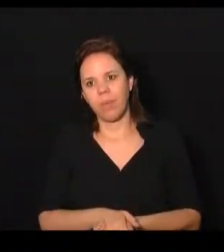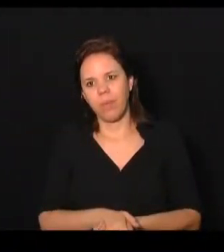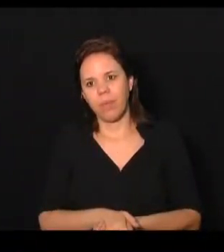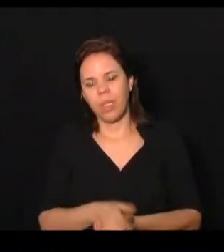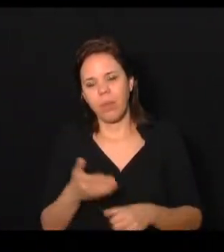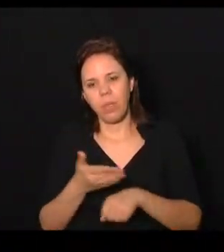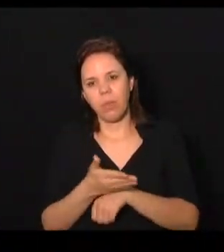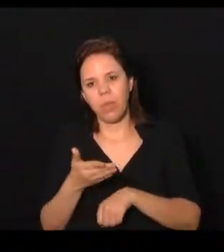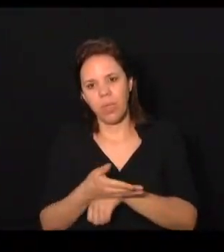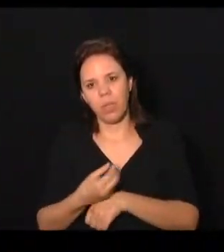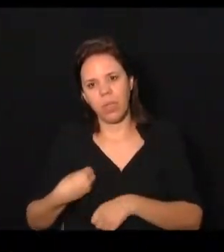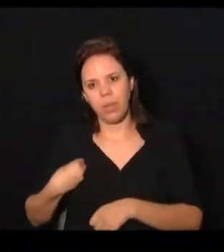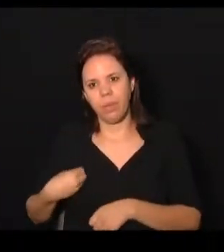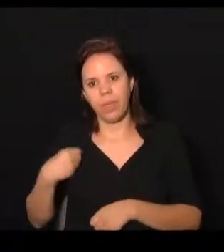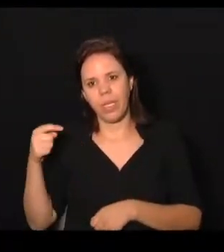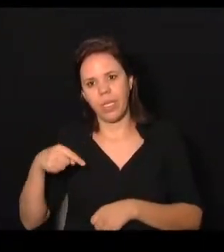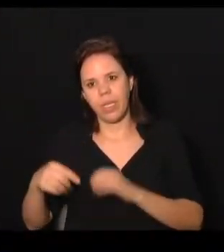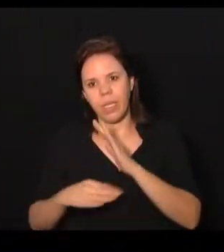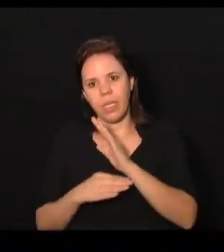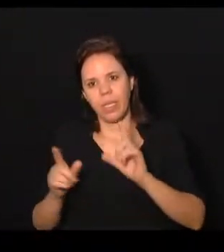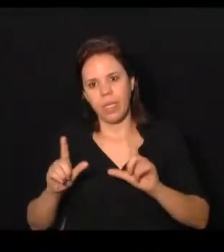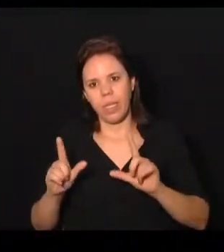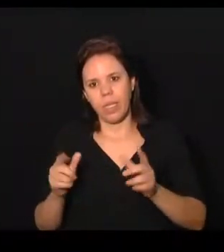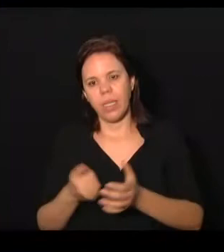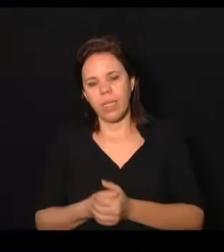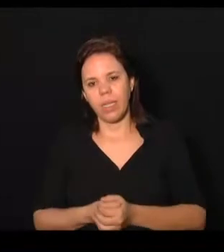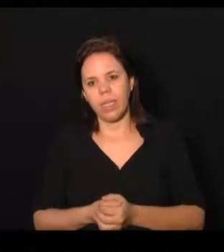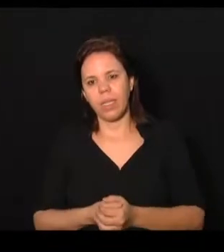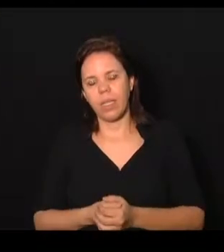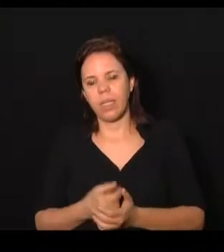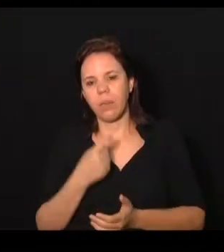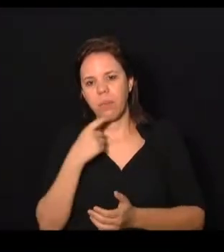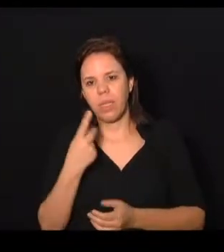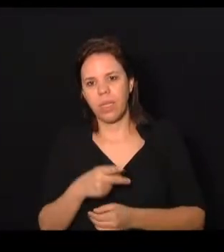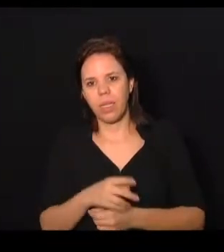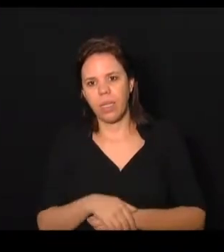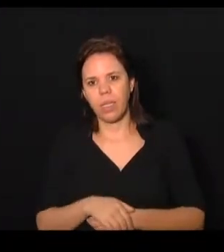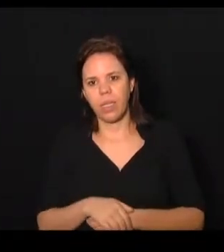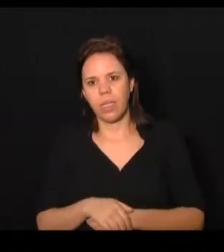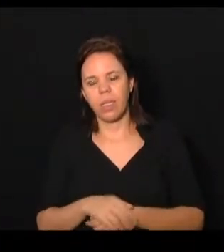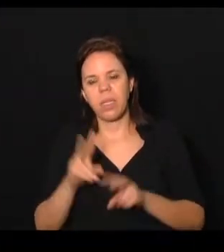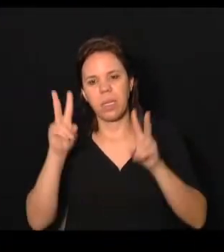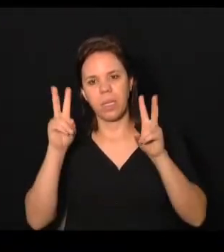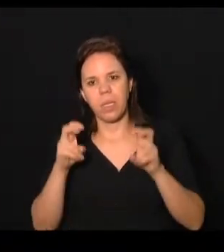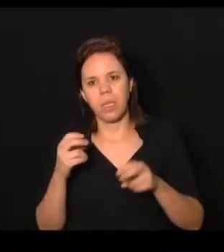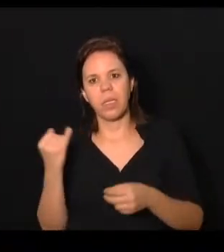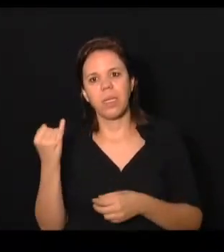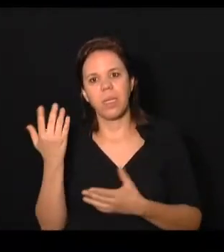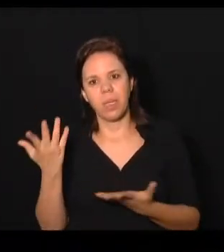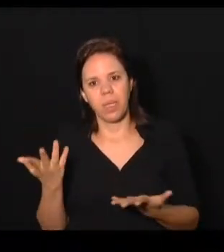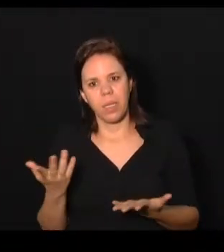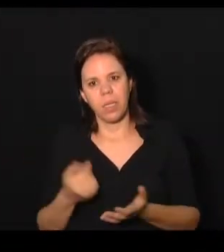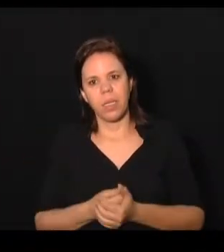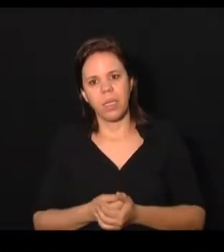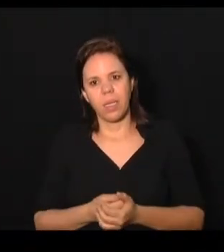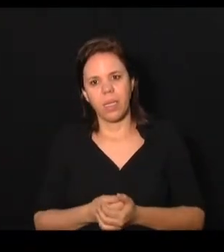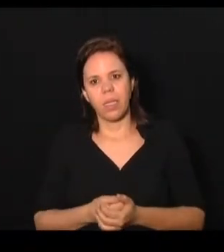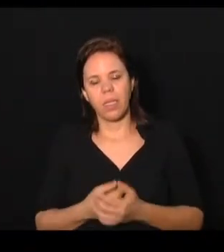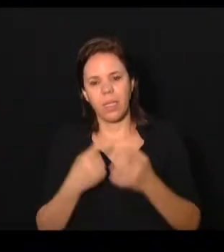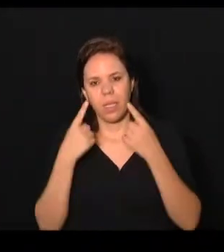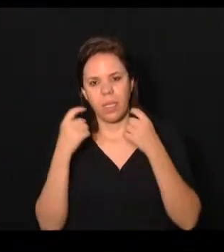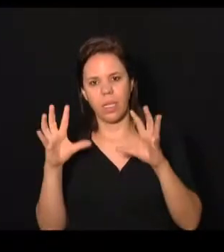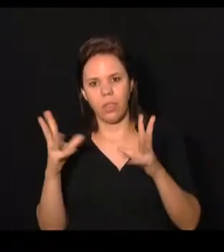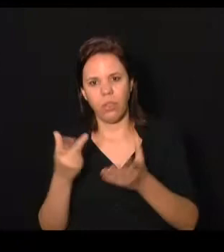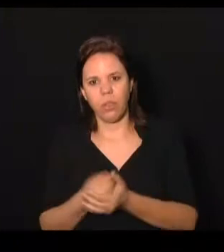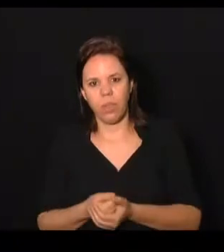sua participação ao vivo aqui na Câmara, na TV Câmara de Campinas, um assunto certamente muito importante de interesse de